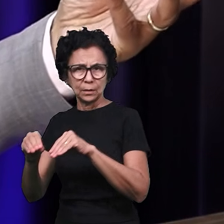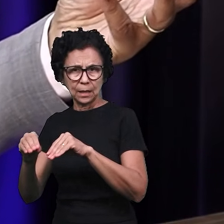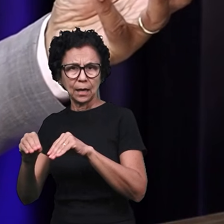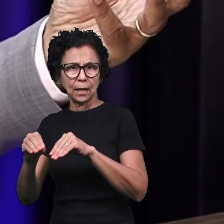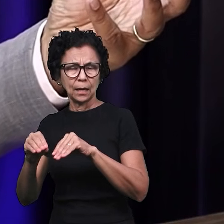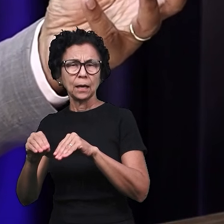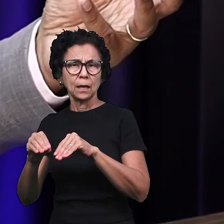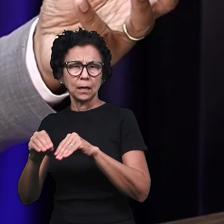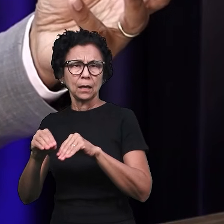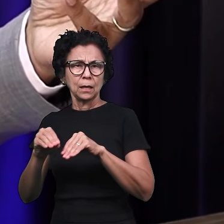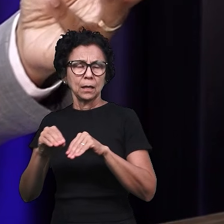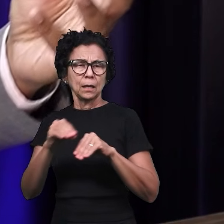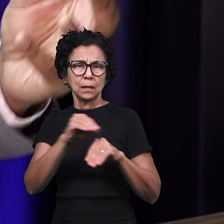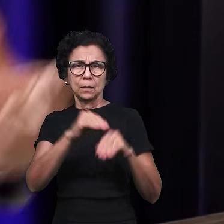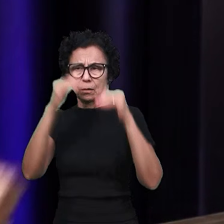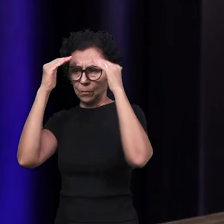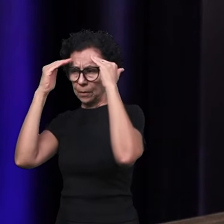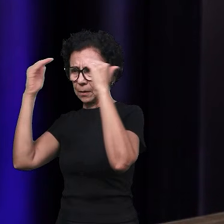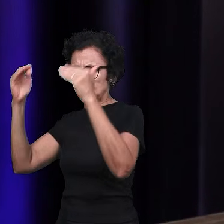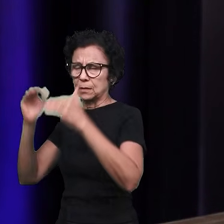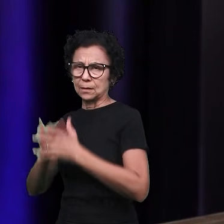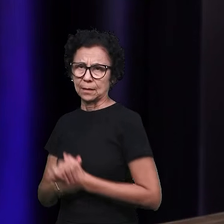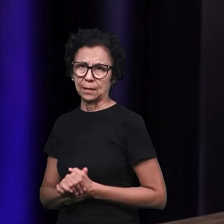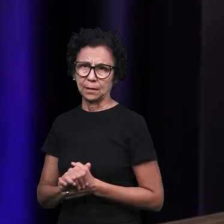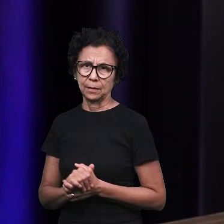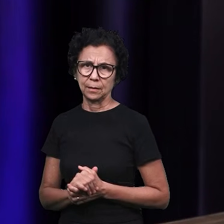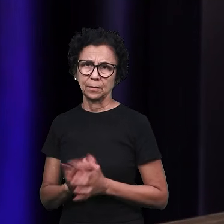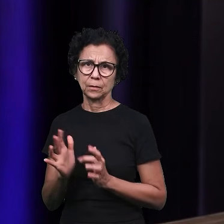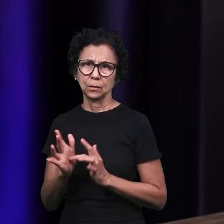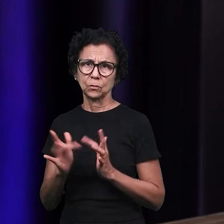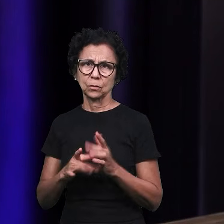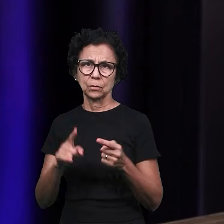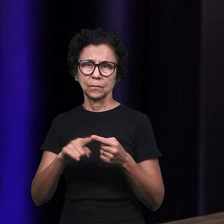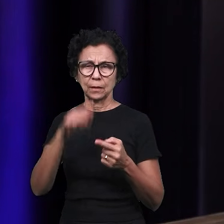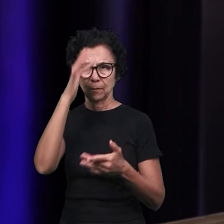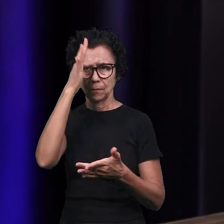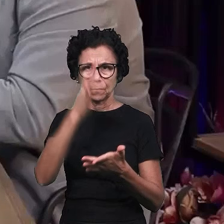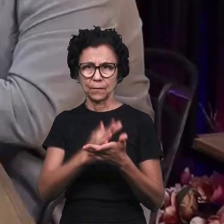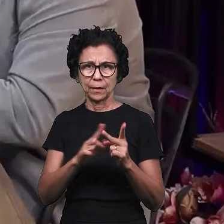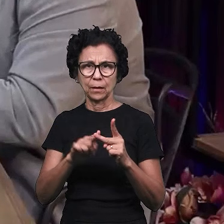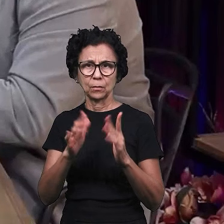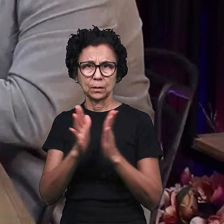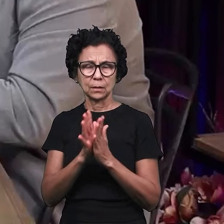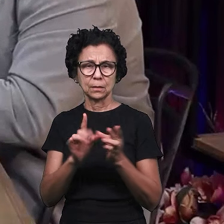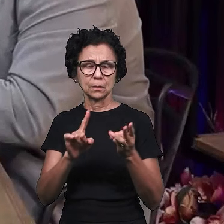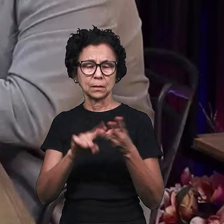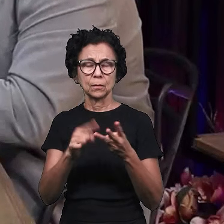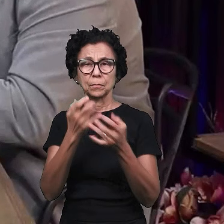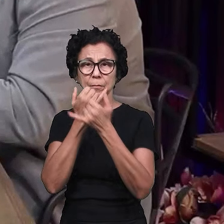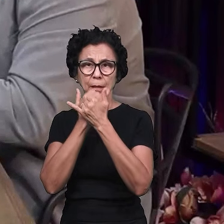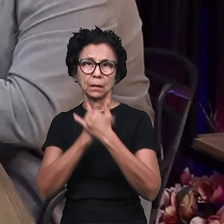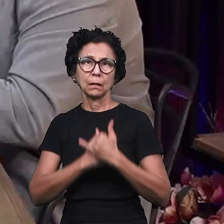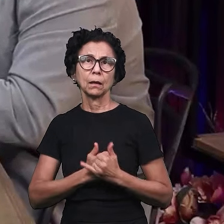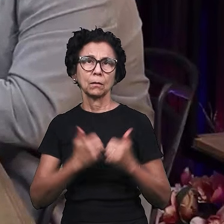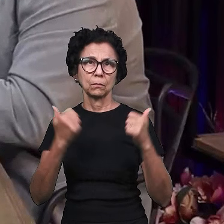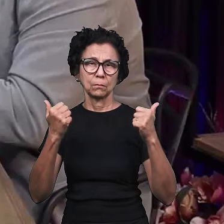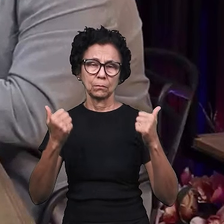e ele obedeceria. Ele fala sobre a fé, sobre a oração e sobre o perdão. Então, o